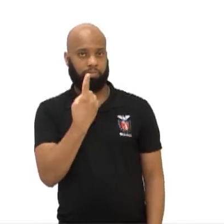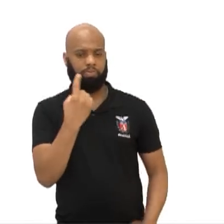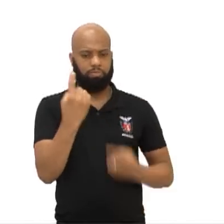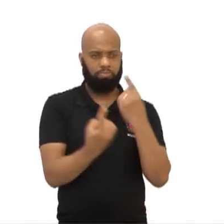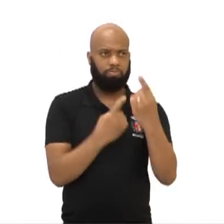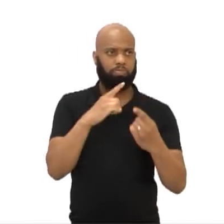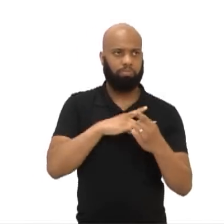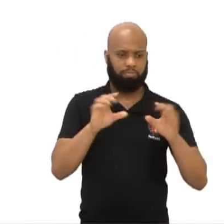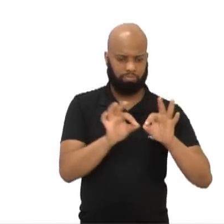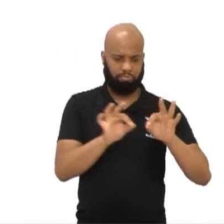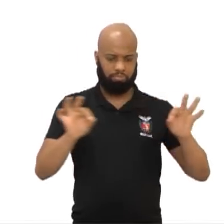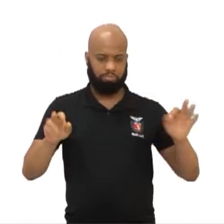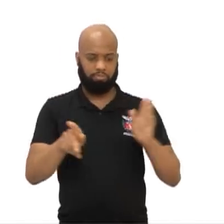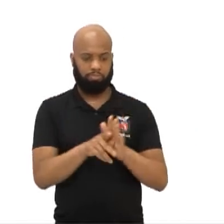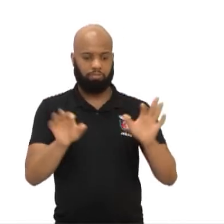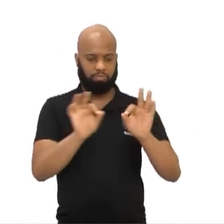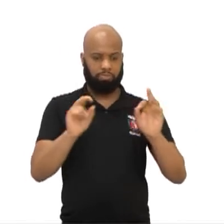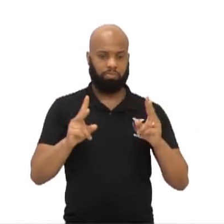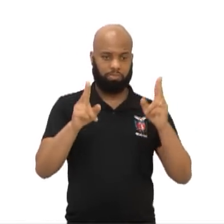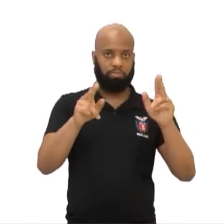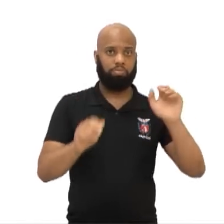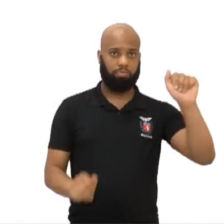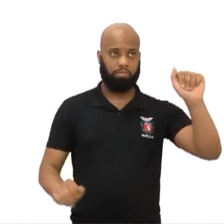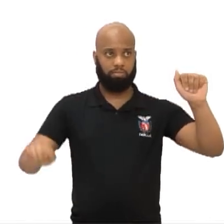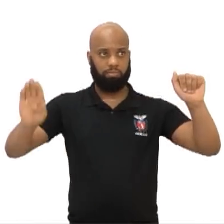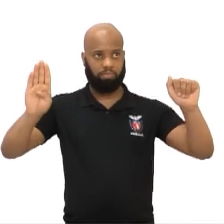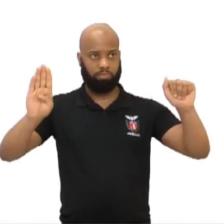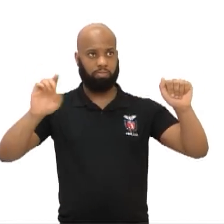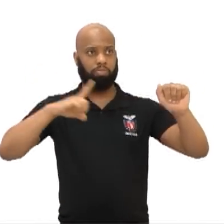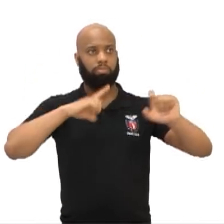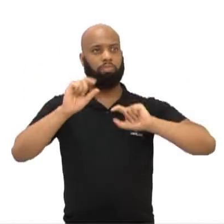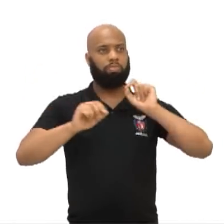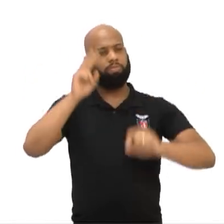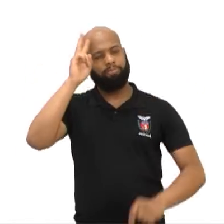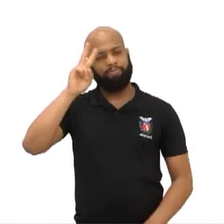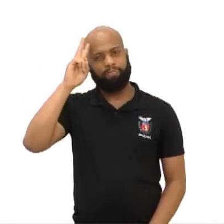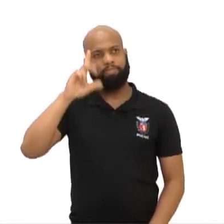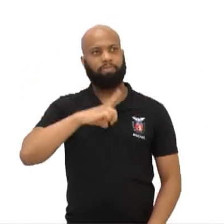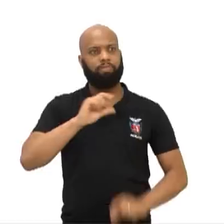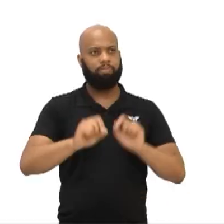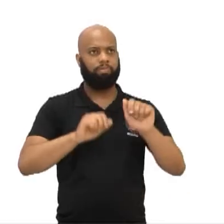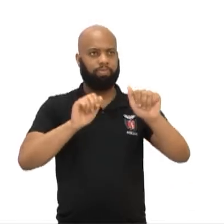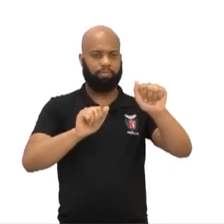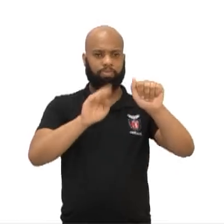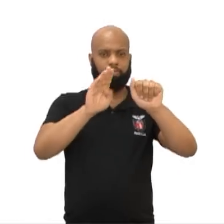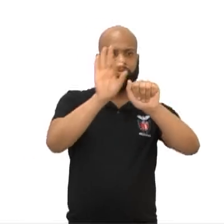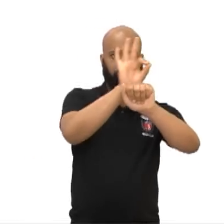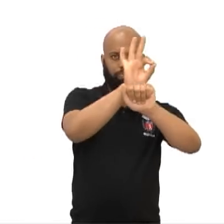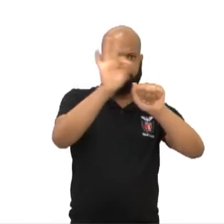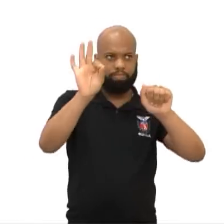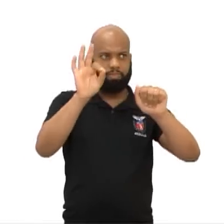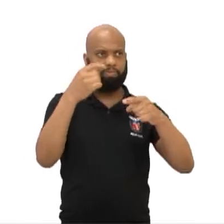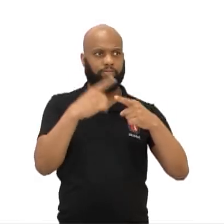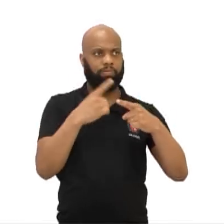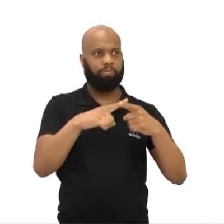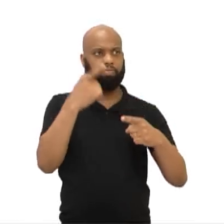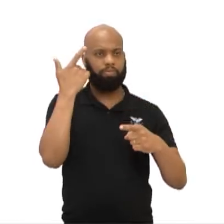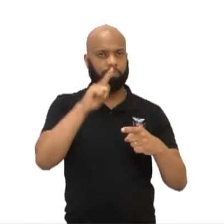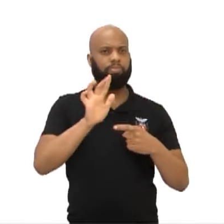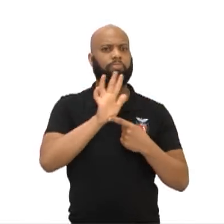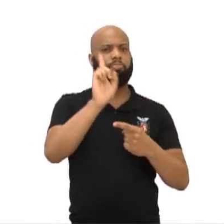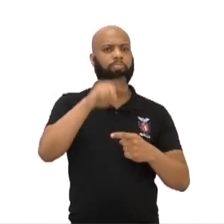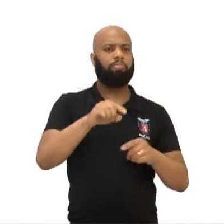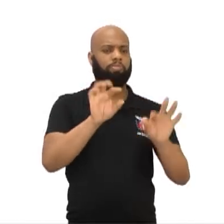é a medida do segmento AB? Lembrando sempre que a gente põe uma barrinha para destacar